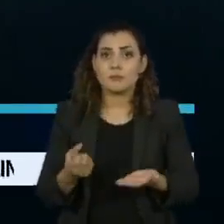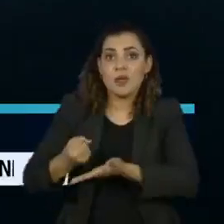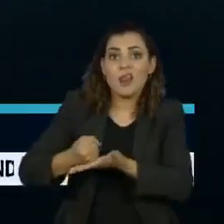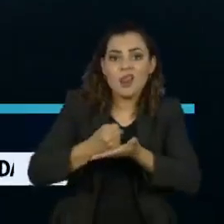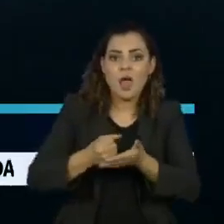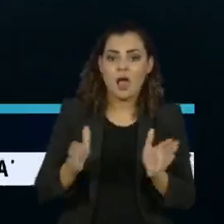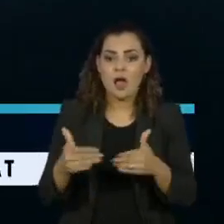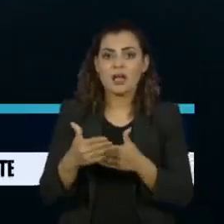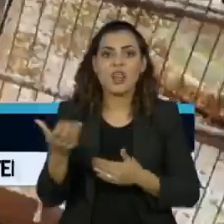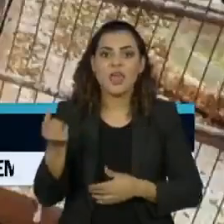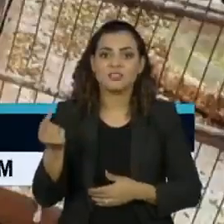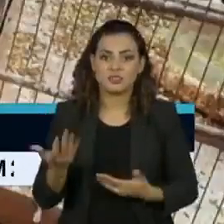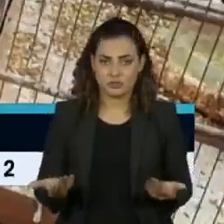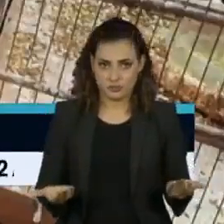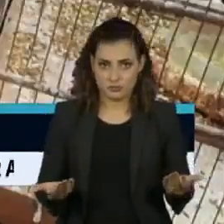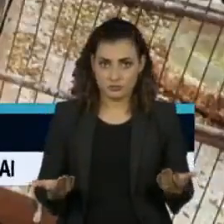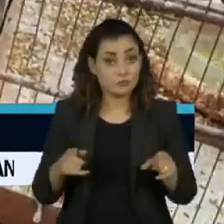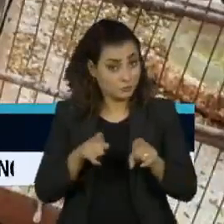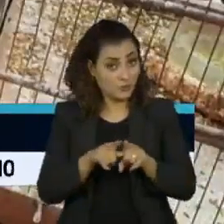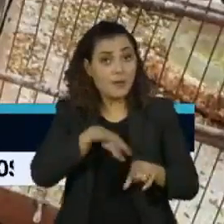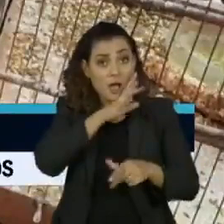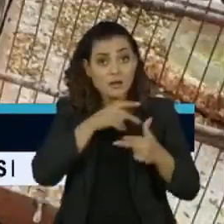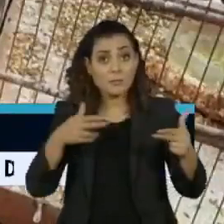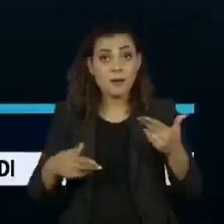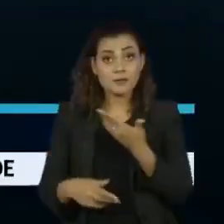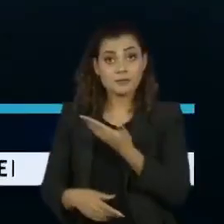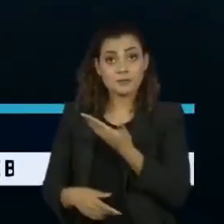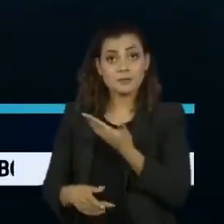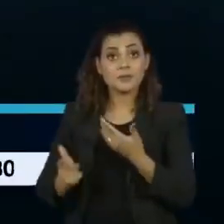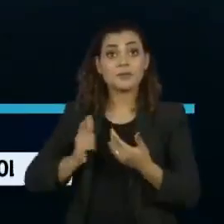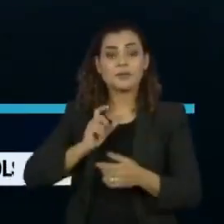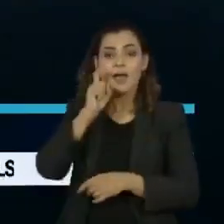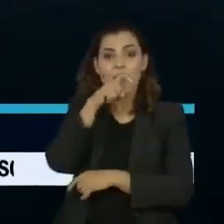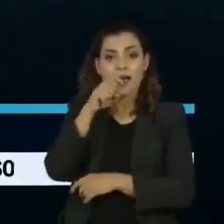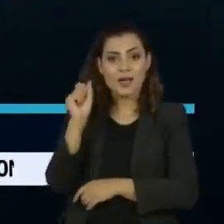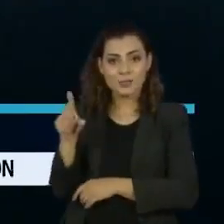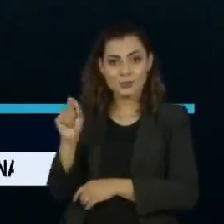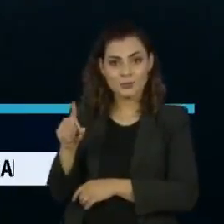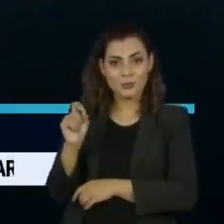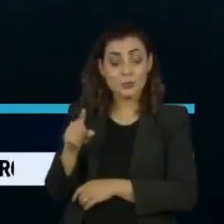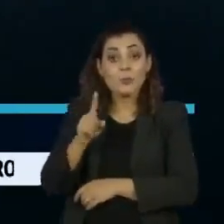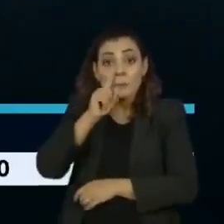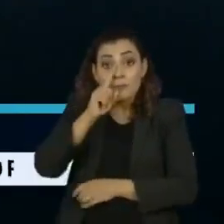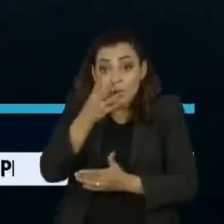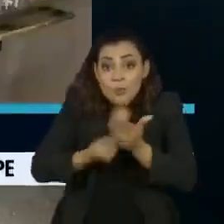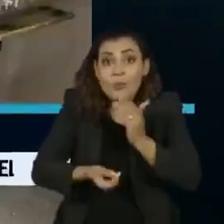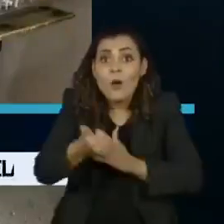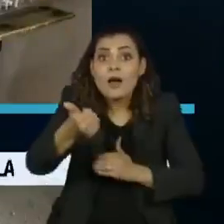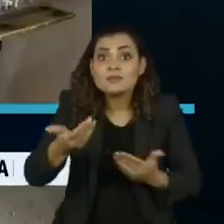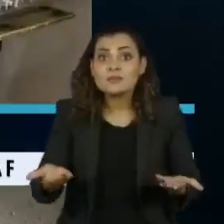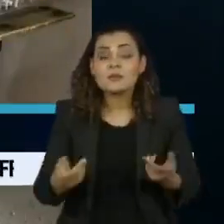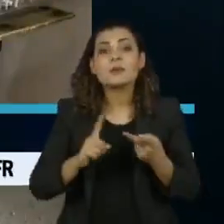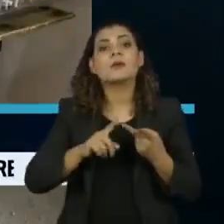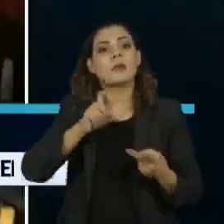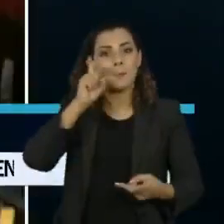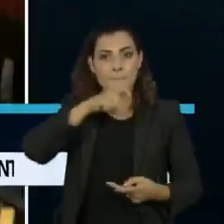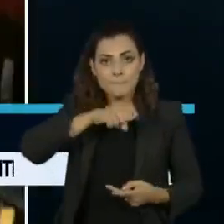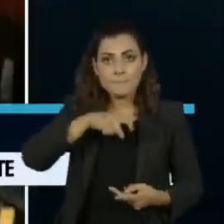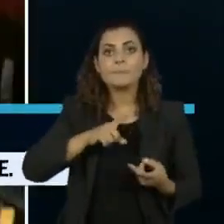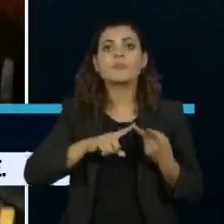transportados em caixas de leite entre os animais encontrados estão arara azul que corre risco de extinção